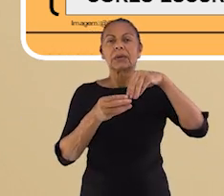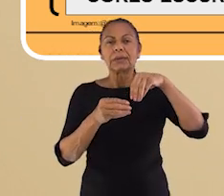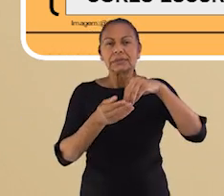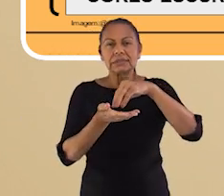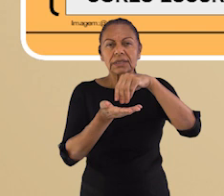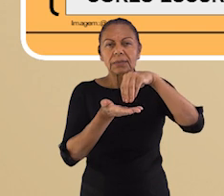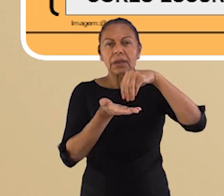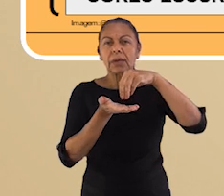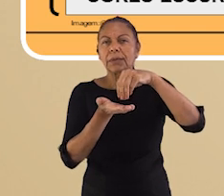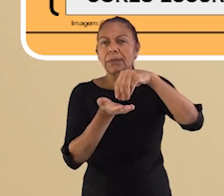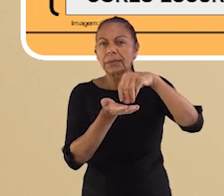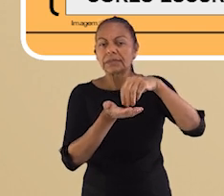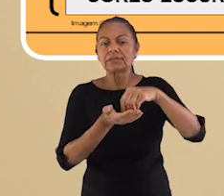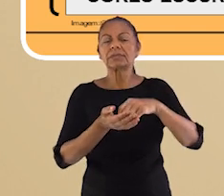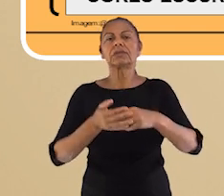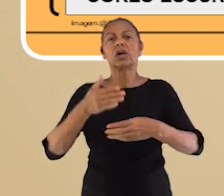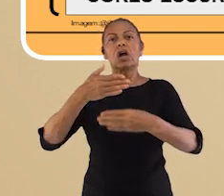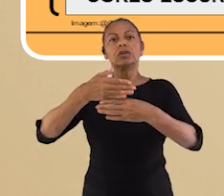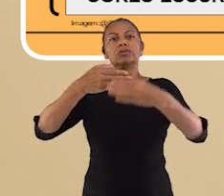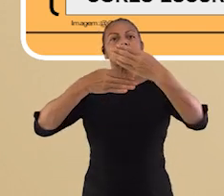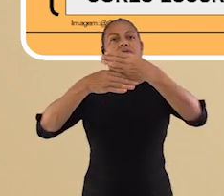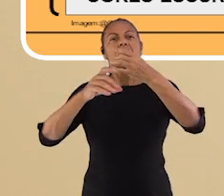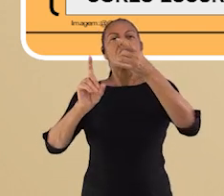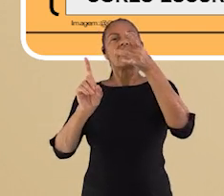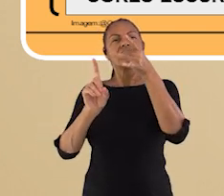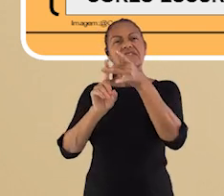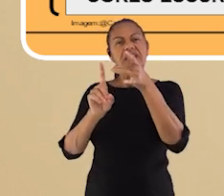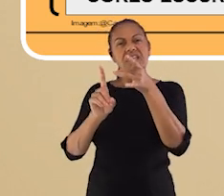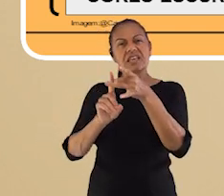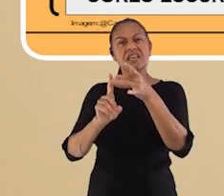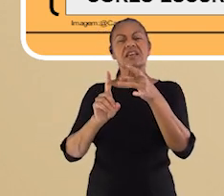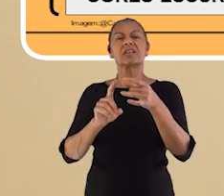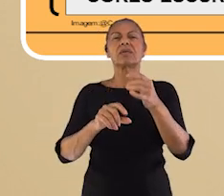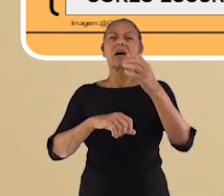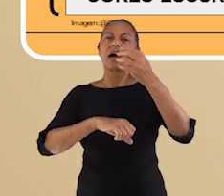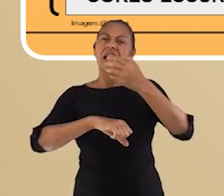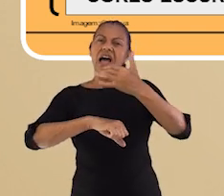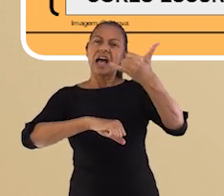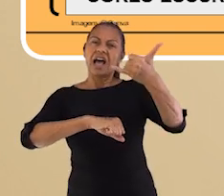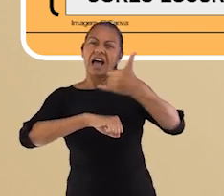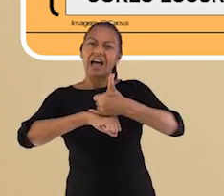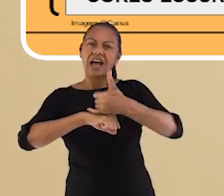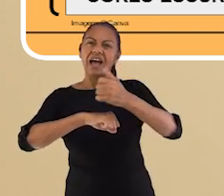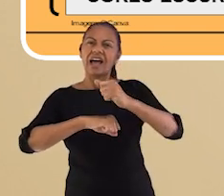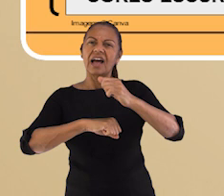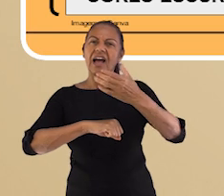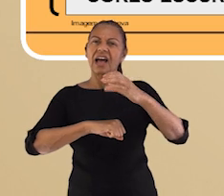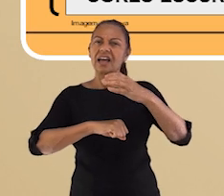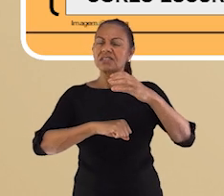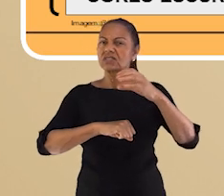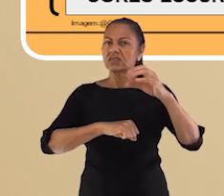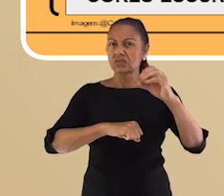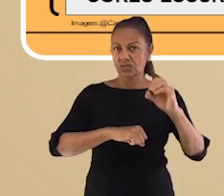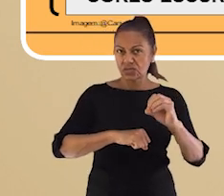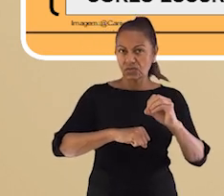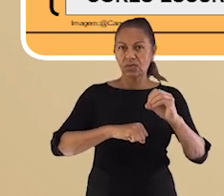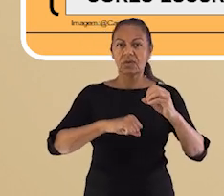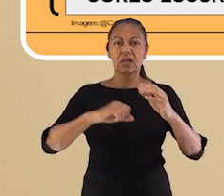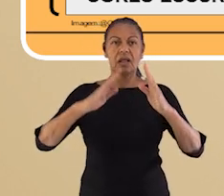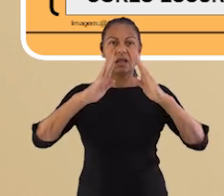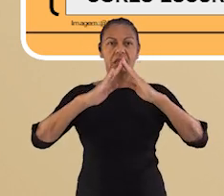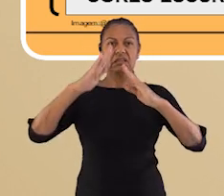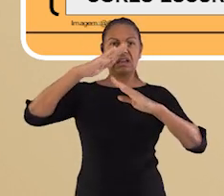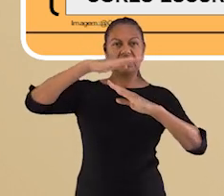estruturas geralmente são feitas de materiais como o cimento, o asfalto, o tijolo, o vidro, o aço